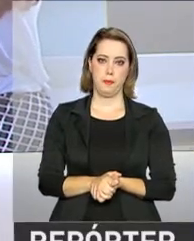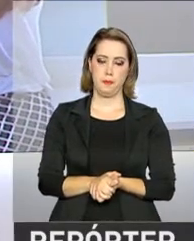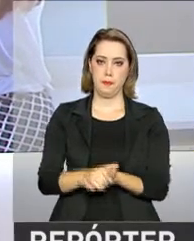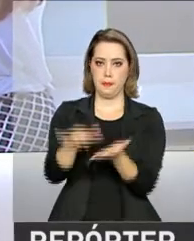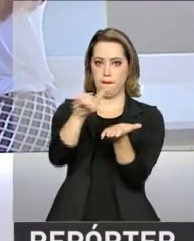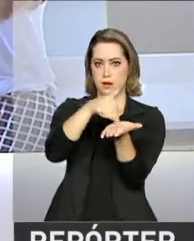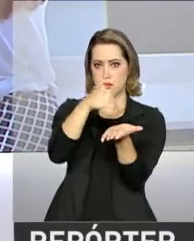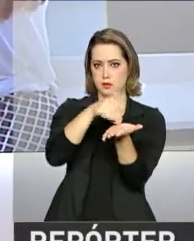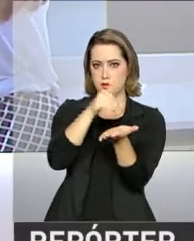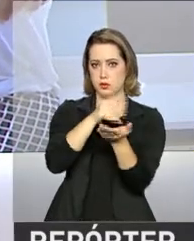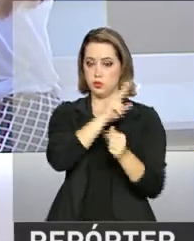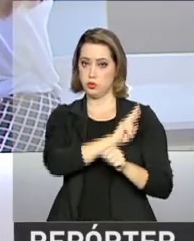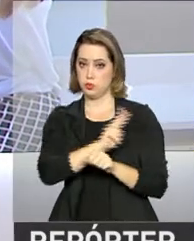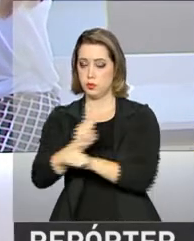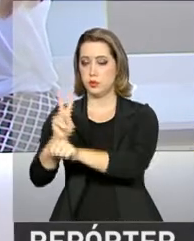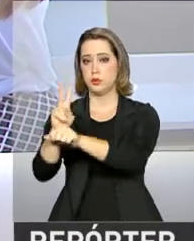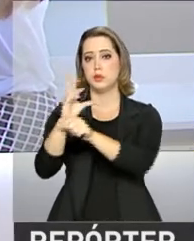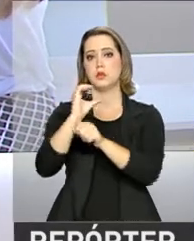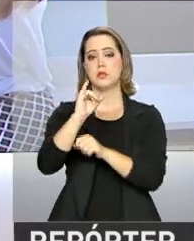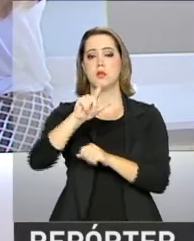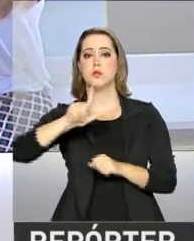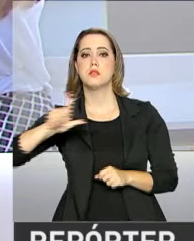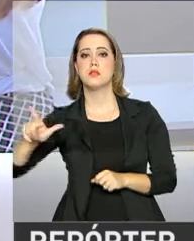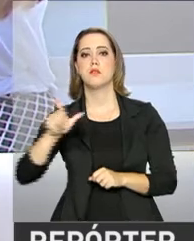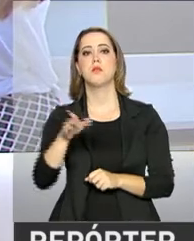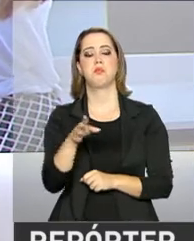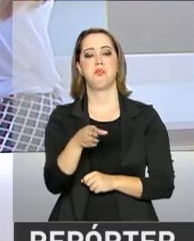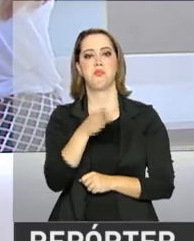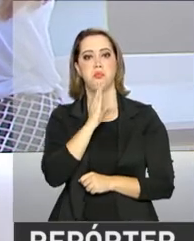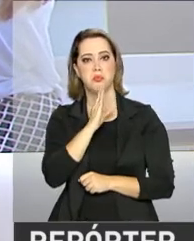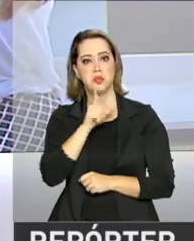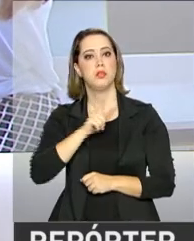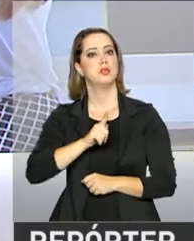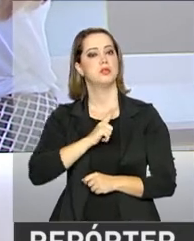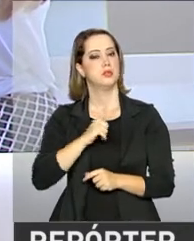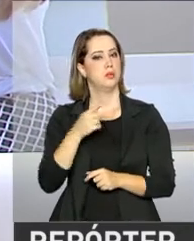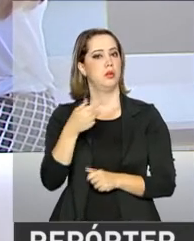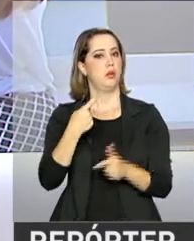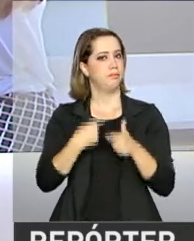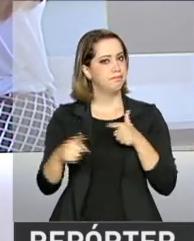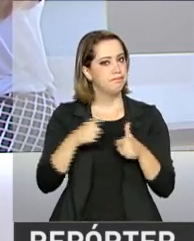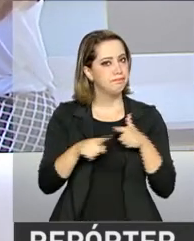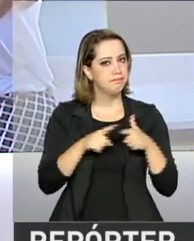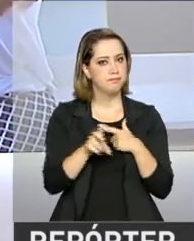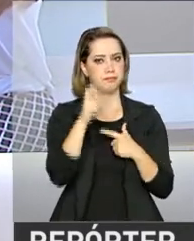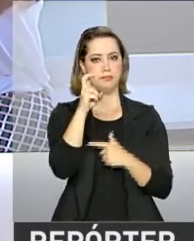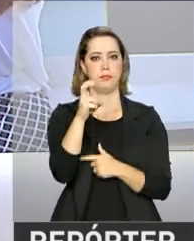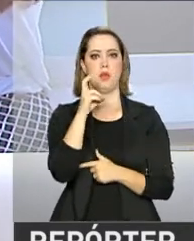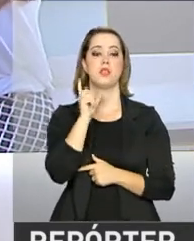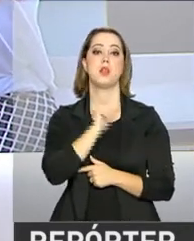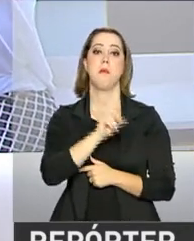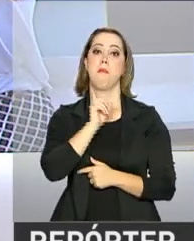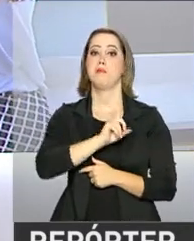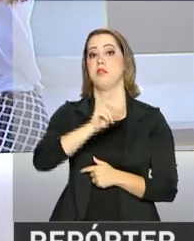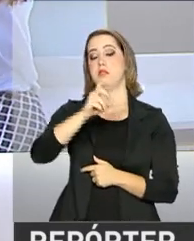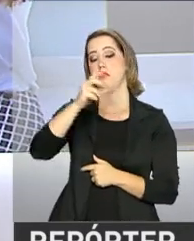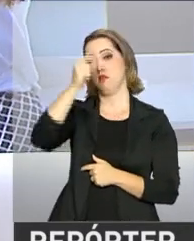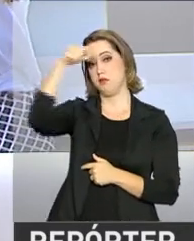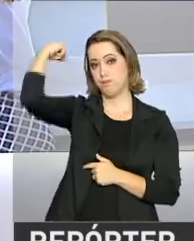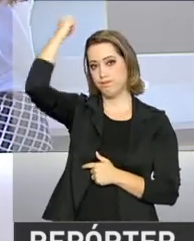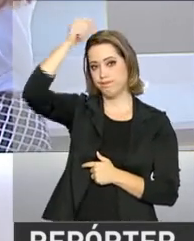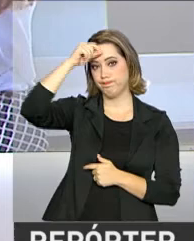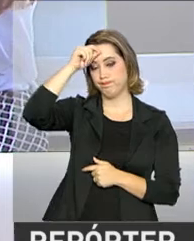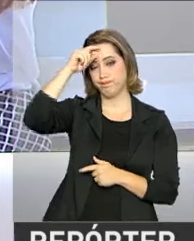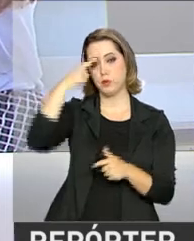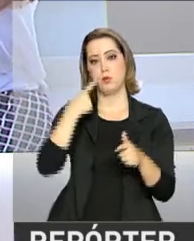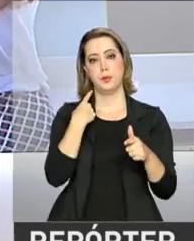nacional de proteção e defesa civil reconheceu a situação de emergência em cinco municípios de minas gerais e espírito santo